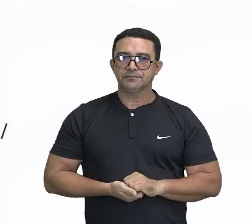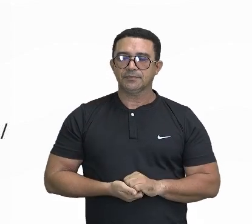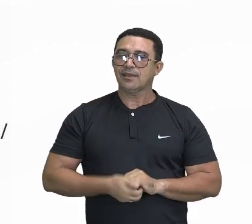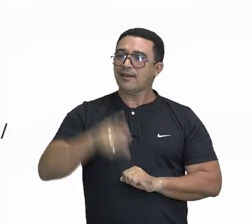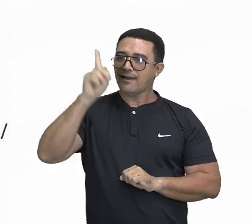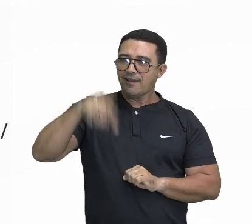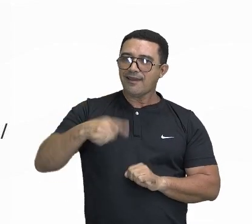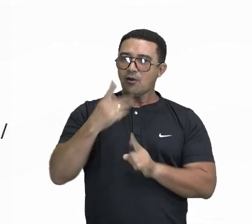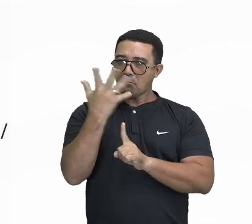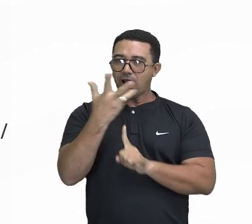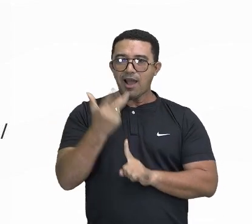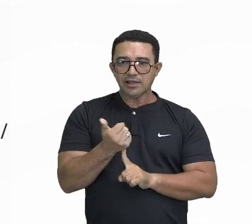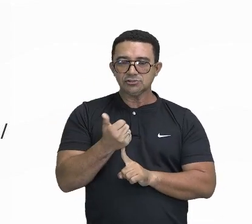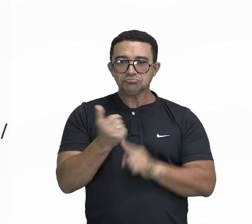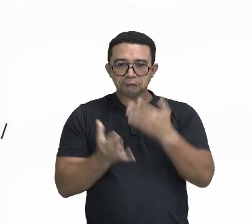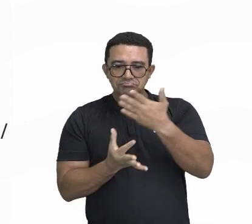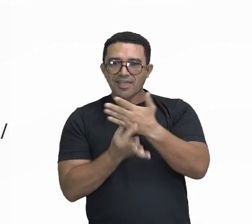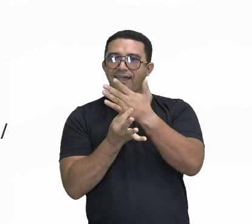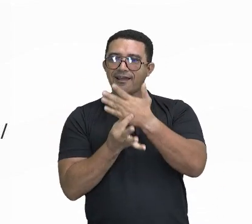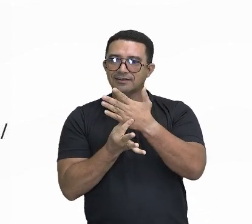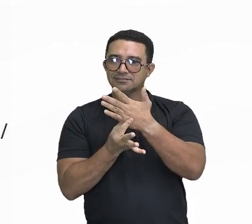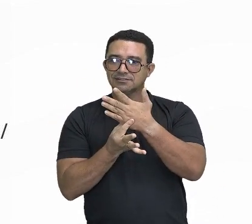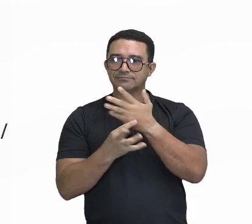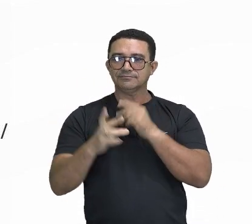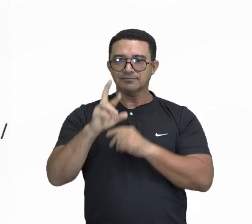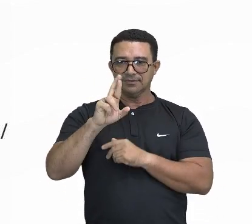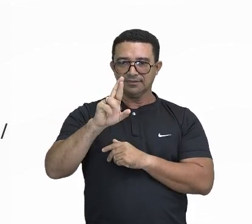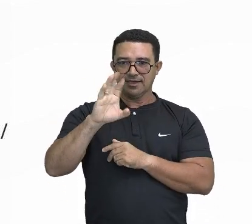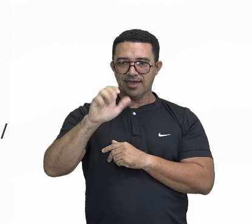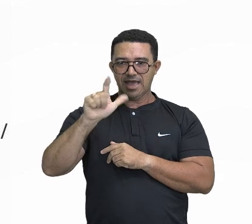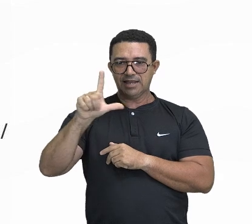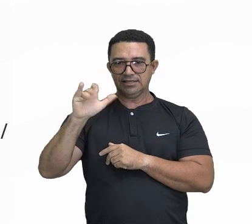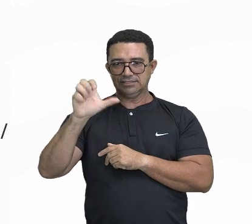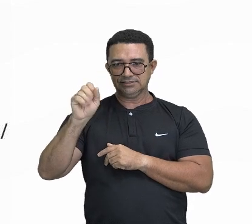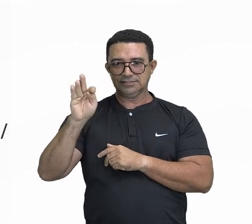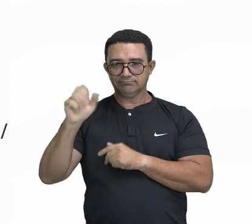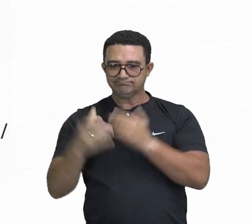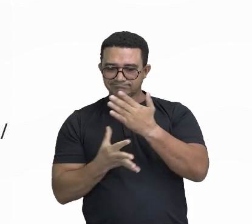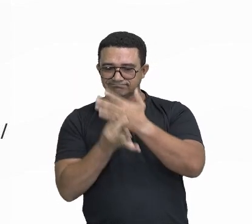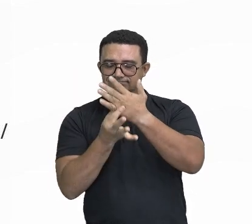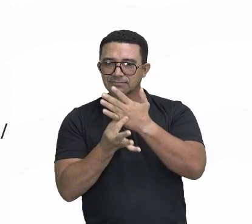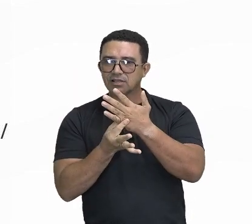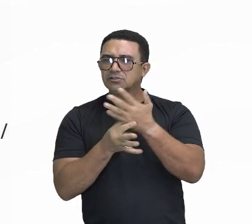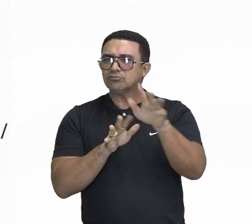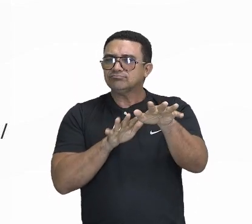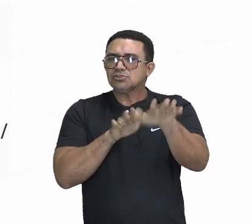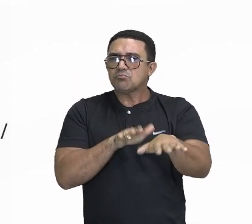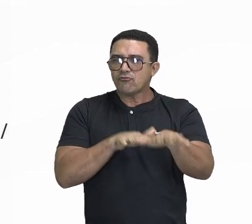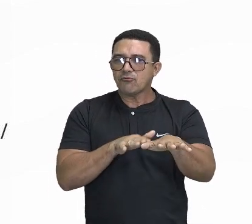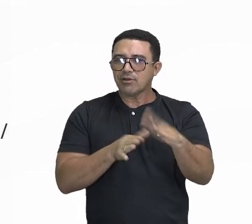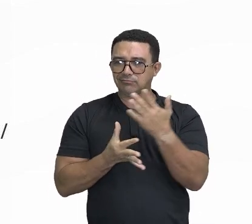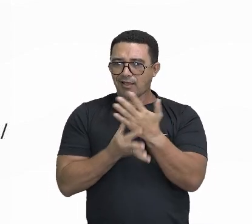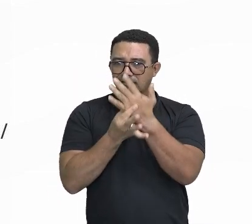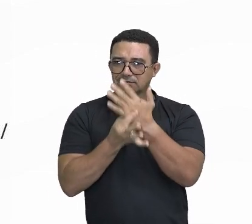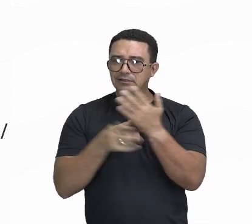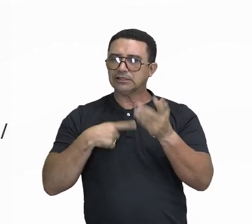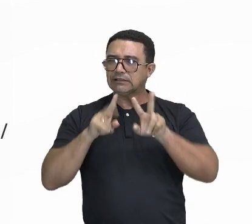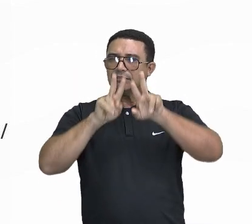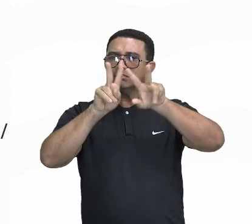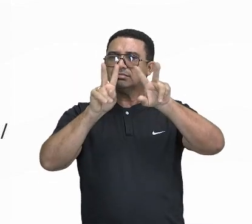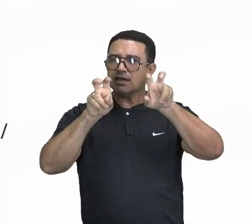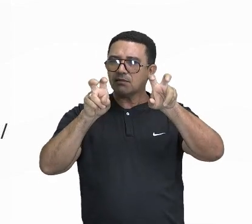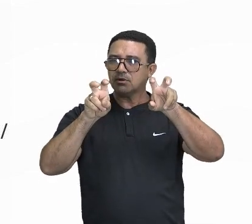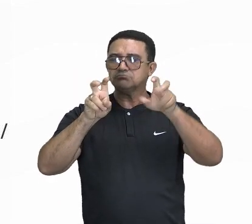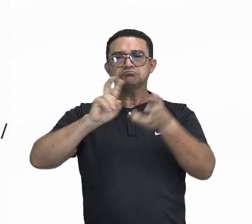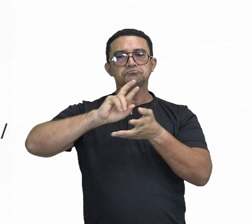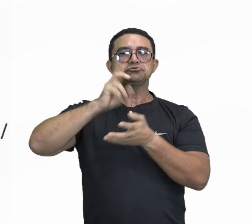uma arte realista, ou seja, do movimento realista. Nesse movimento, predominam temas cotidianos.